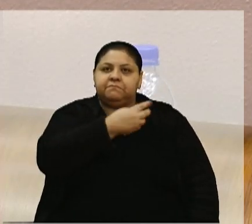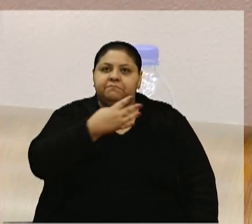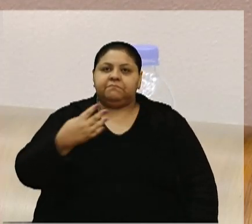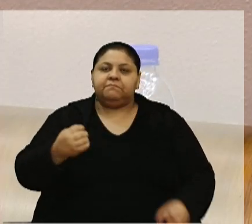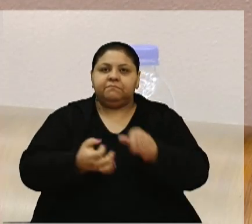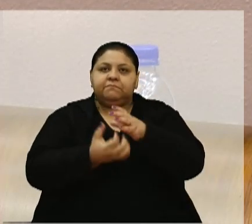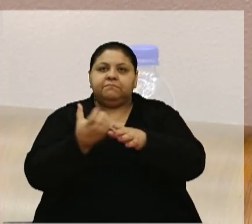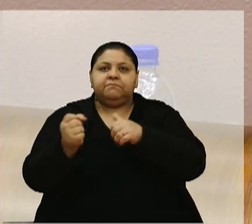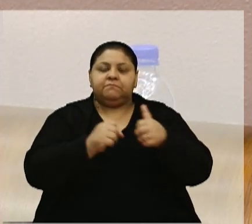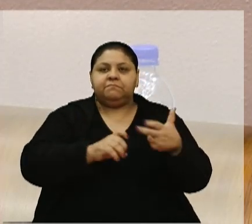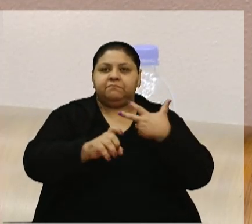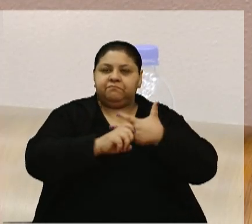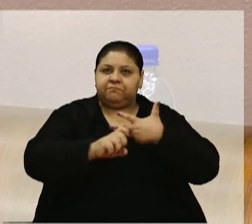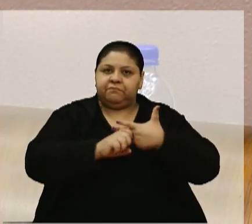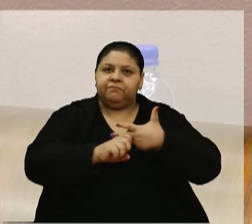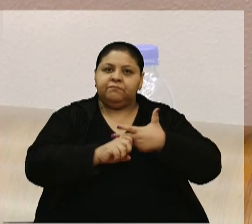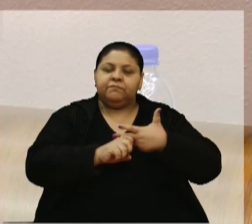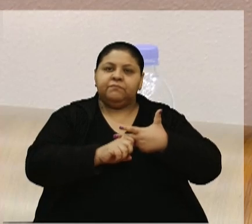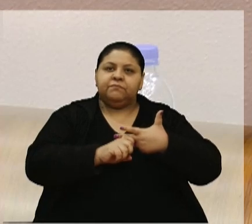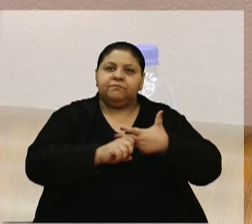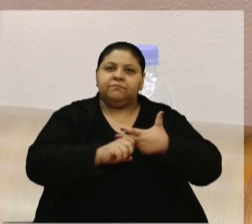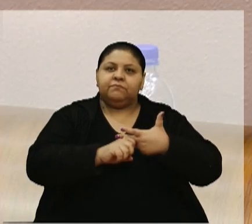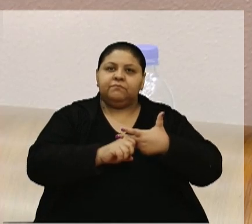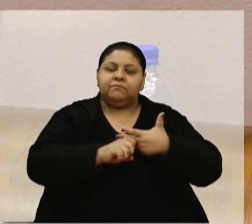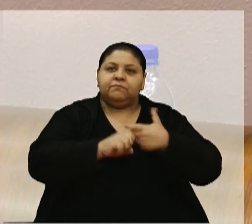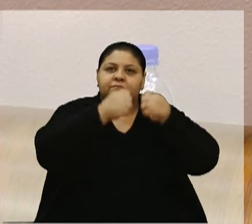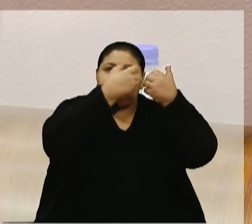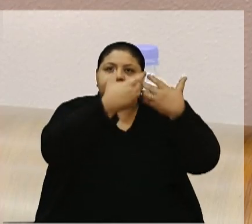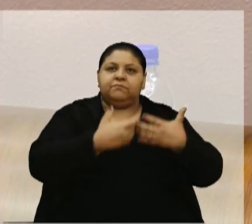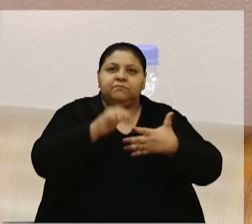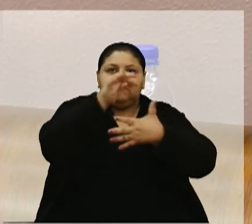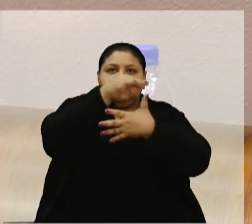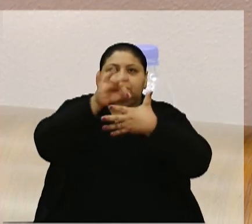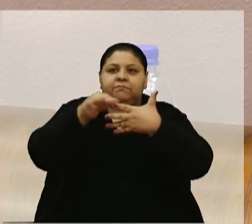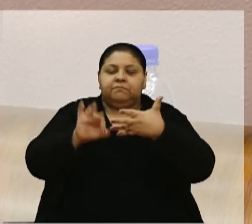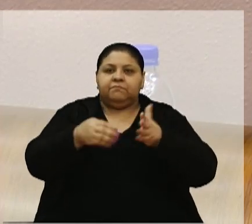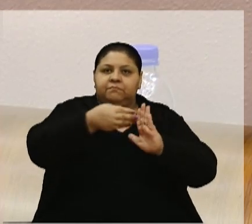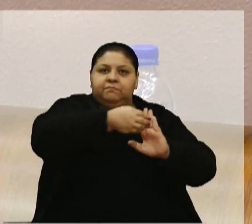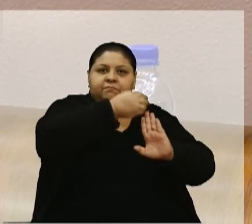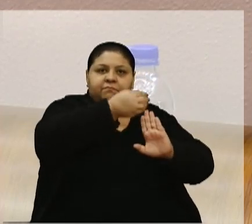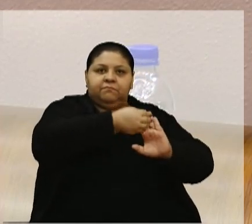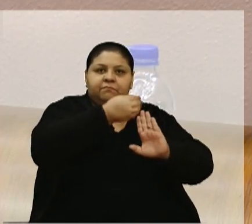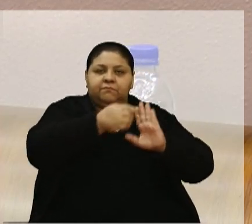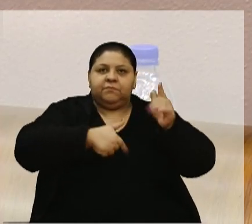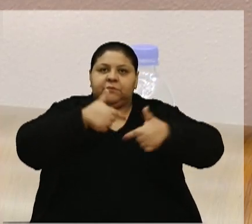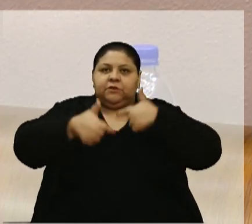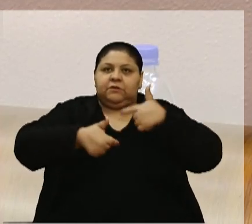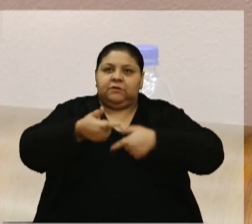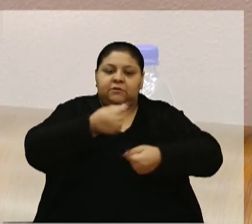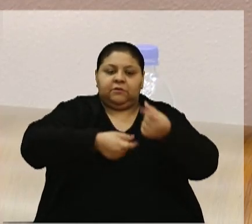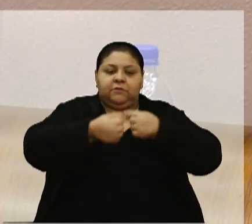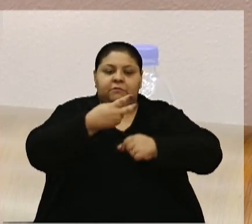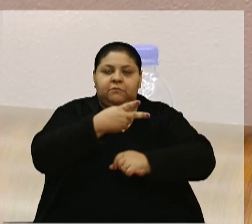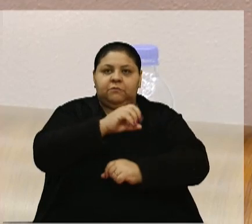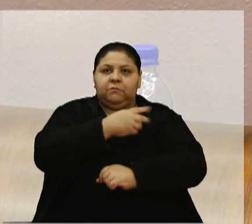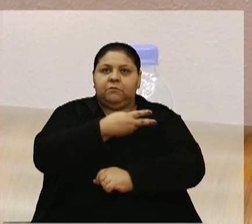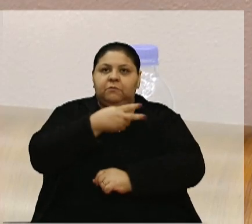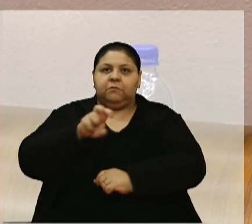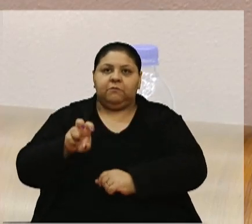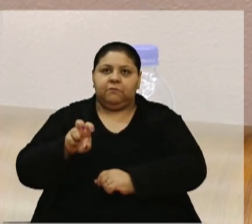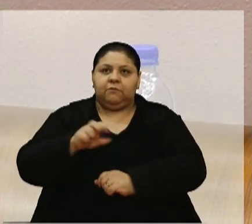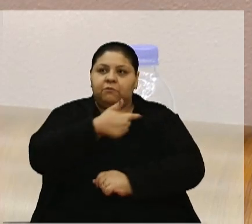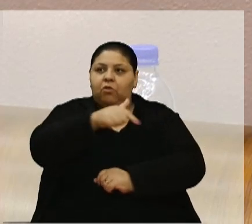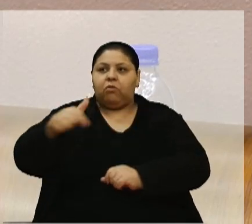182/2024, de autoria do Poder Executivo, que dispõe sobre as diretrizes orçamentárias para o exercício financeiro de 2025 e